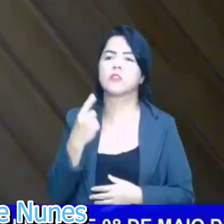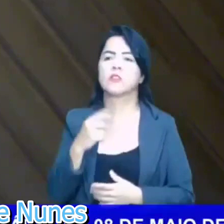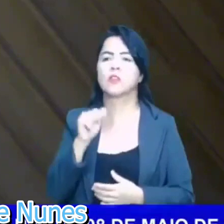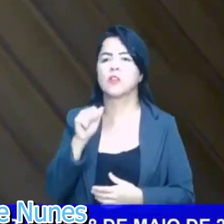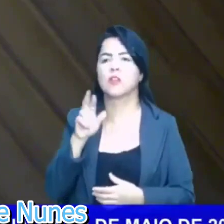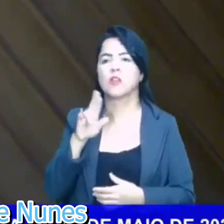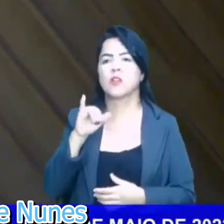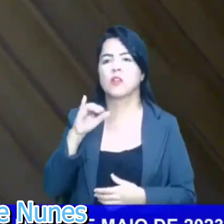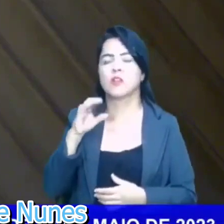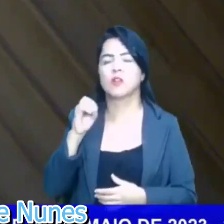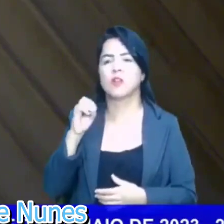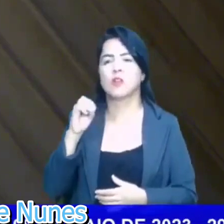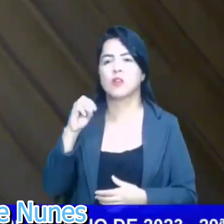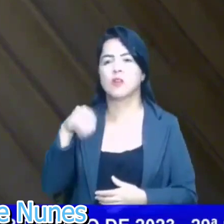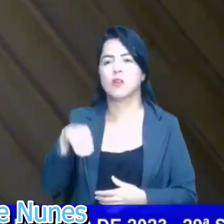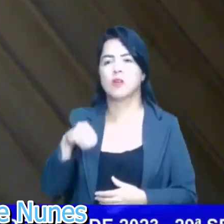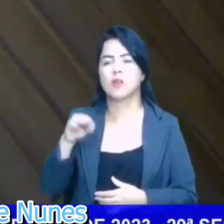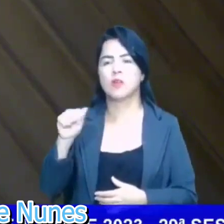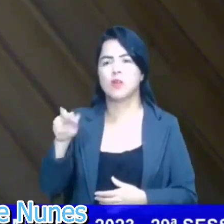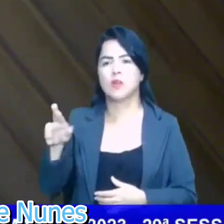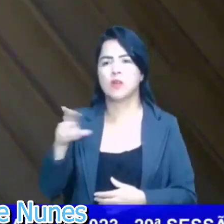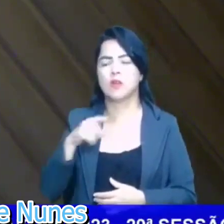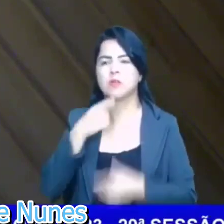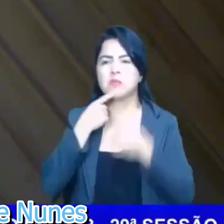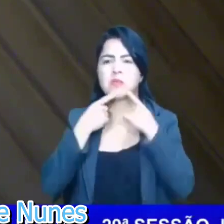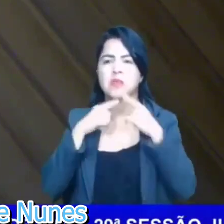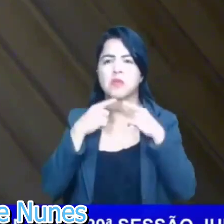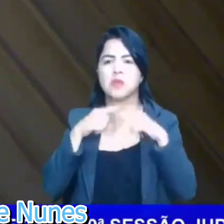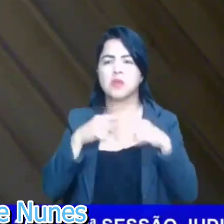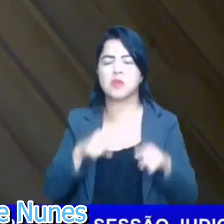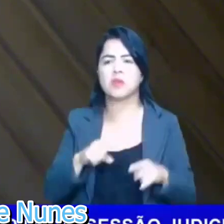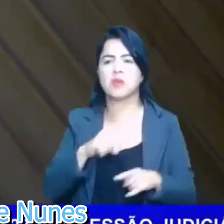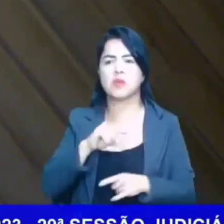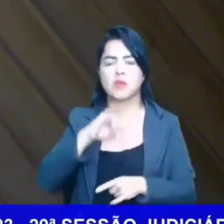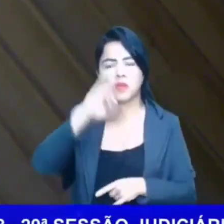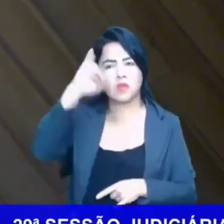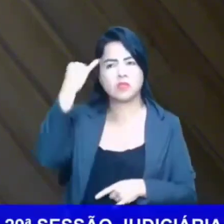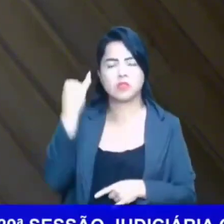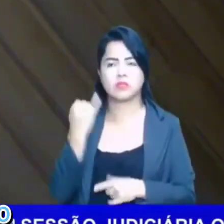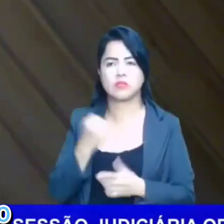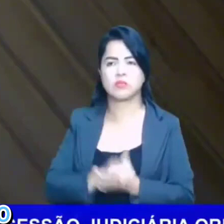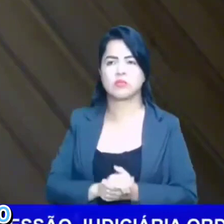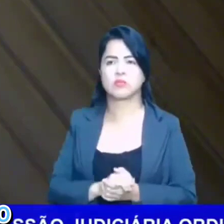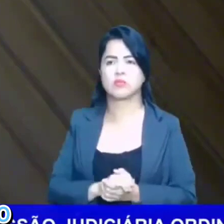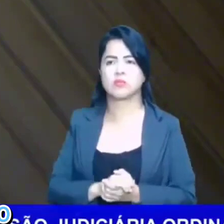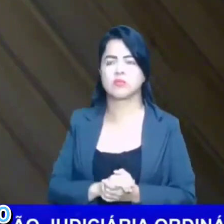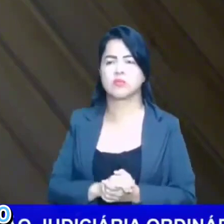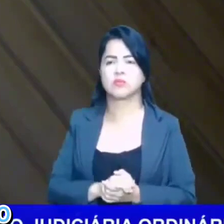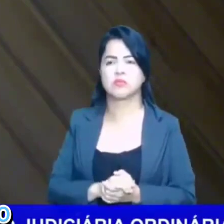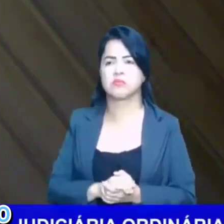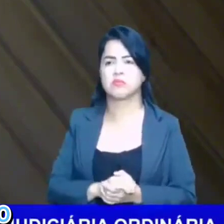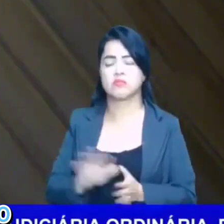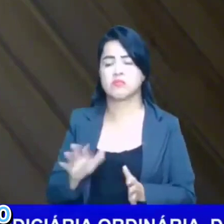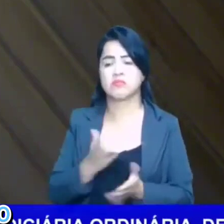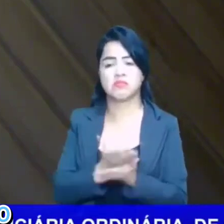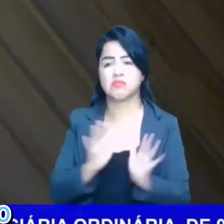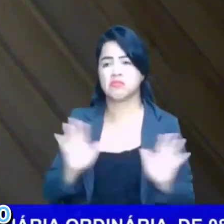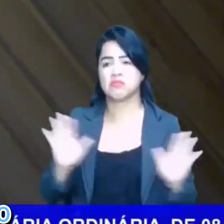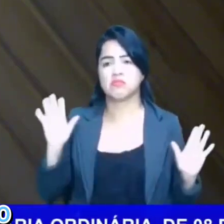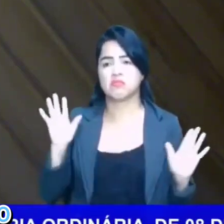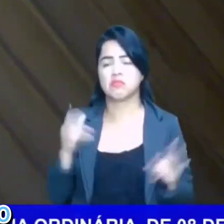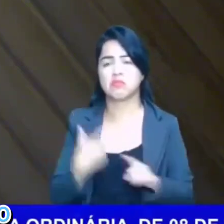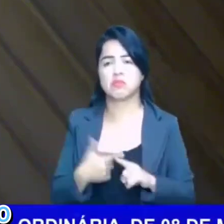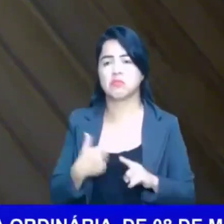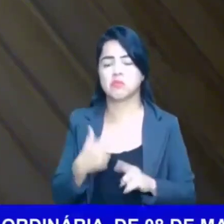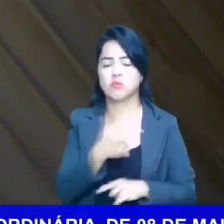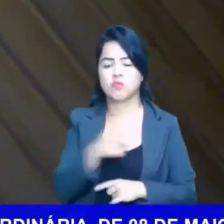Hariomar e um outro de crítica em relação a Jaime Nunes. Foi impugnado porque não tem